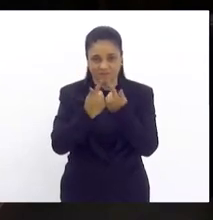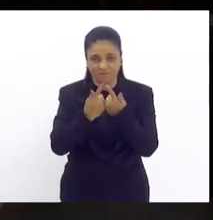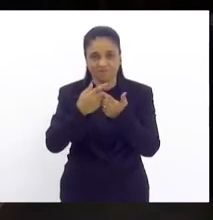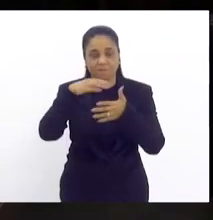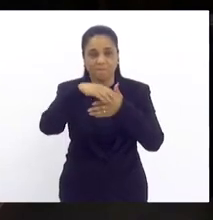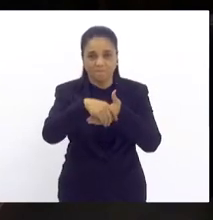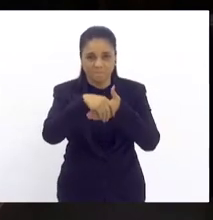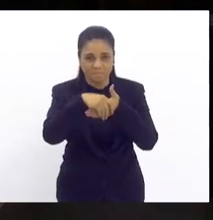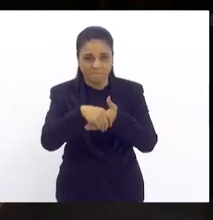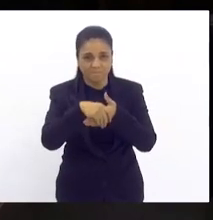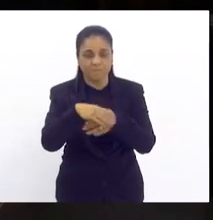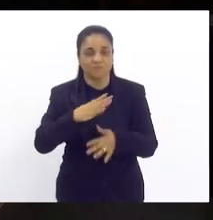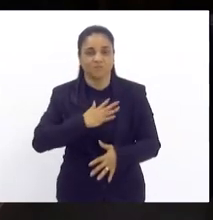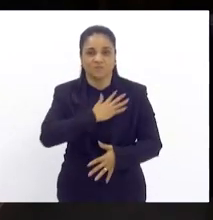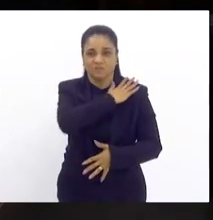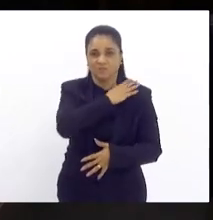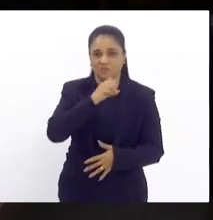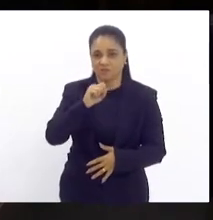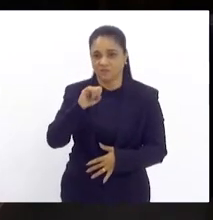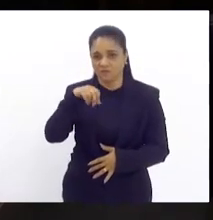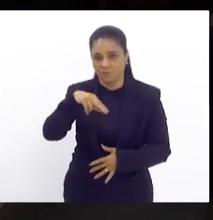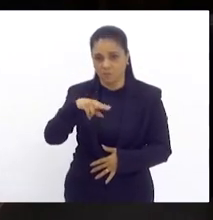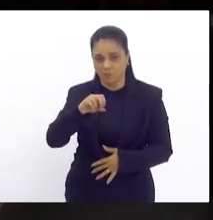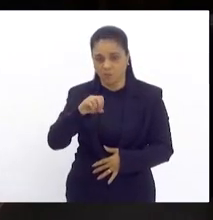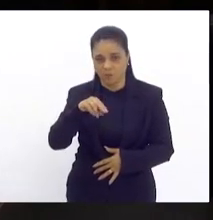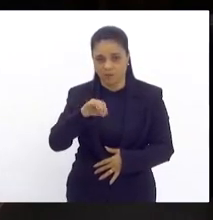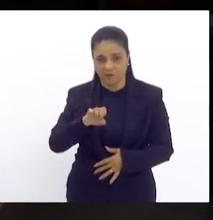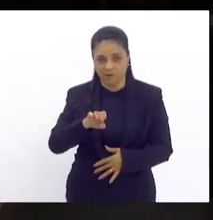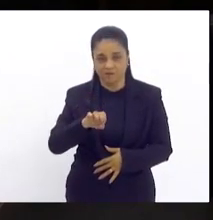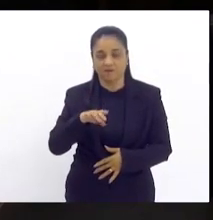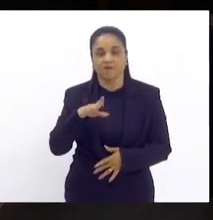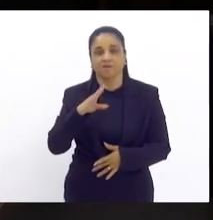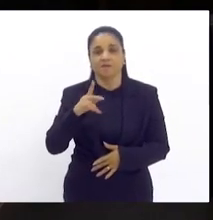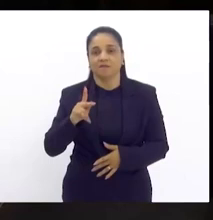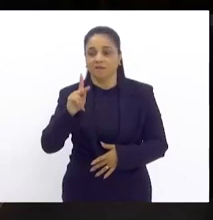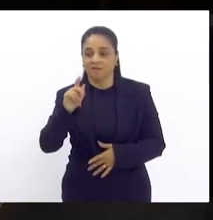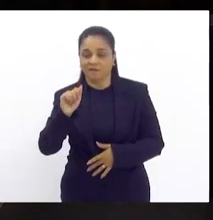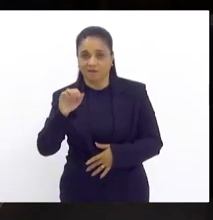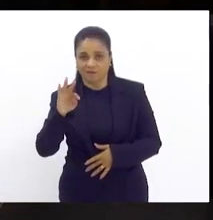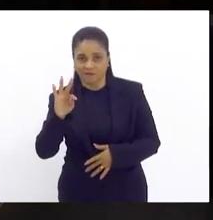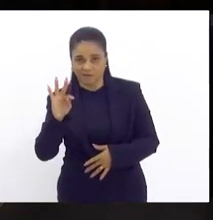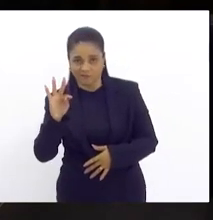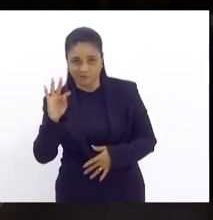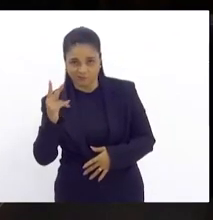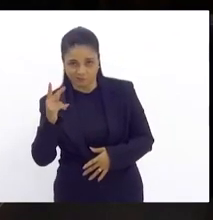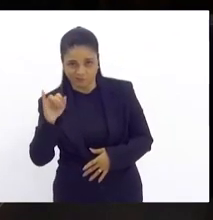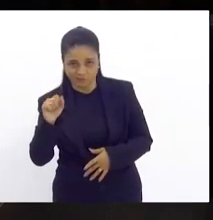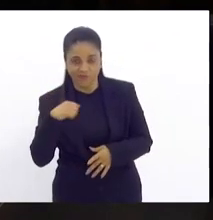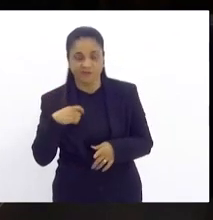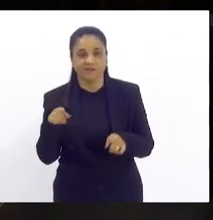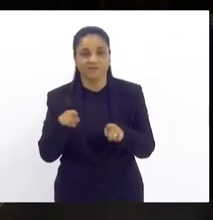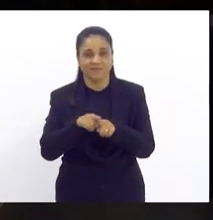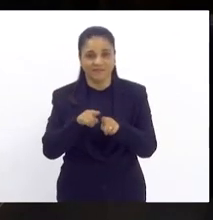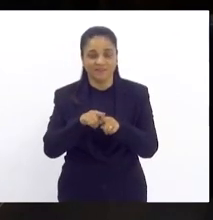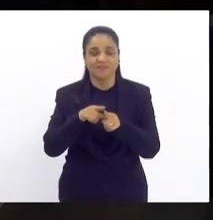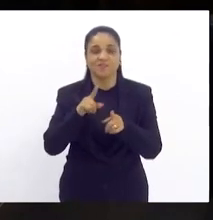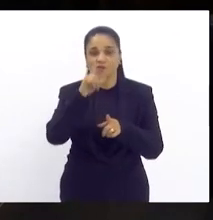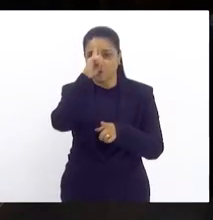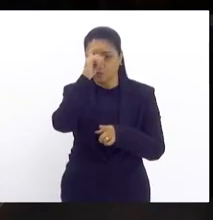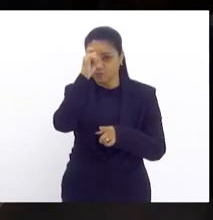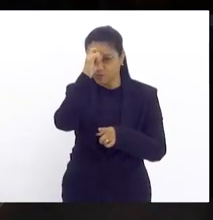coronéis Simone e Kátia, representando aqui o nosso atendimento